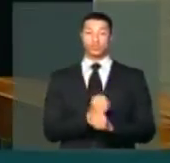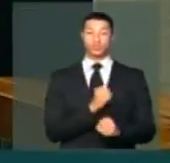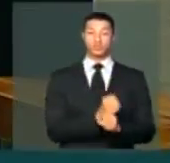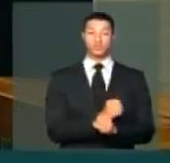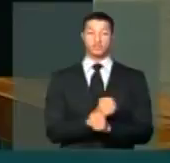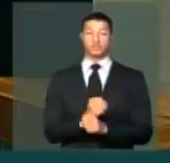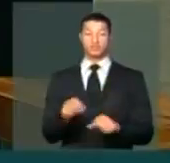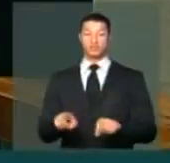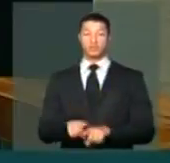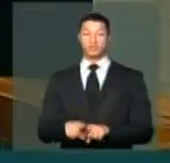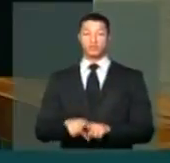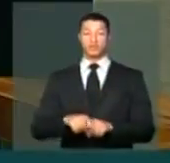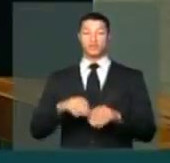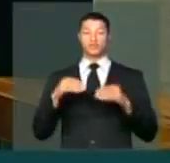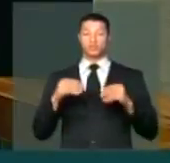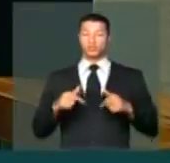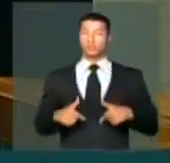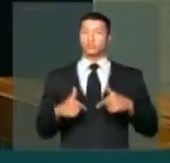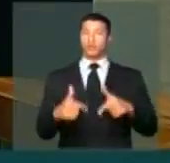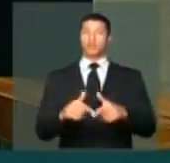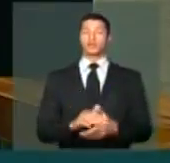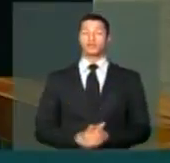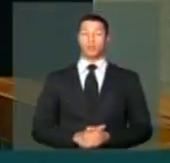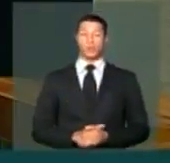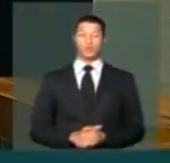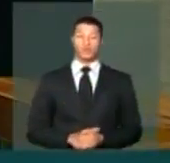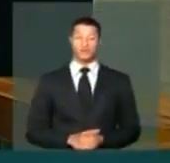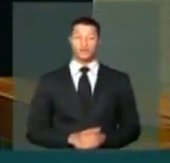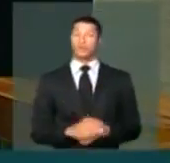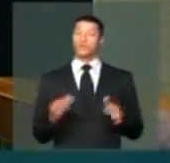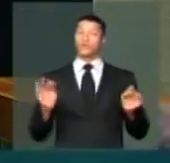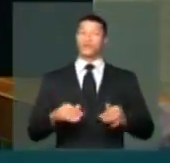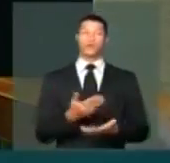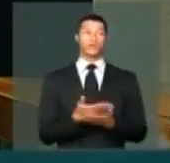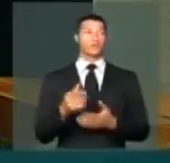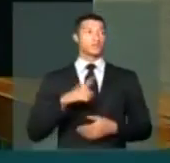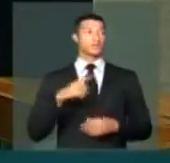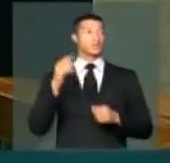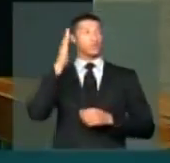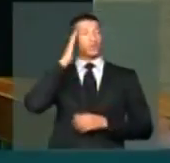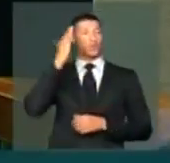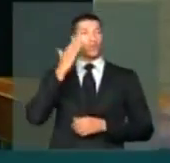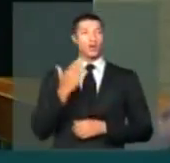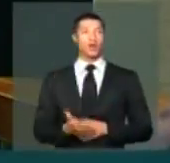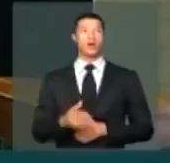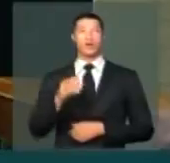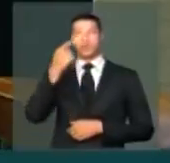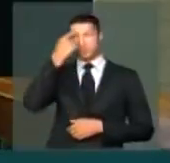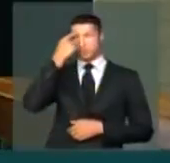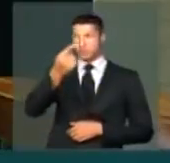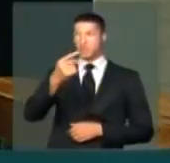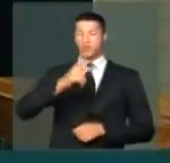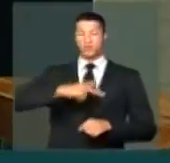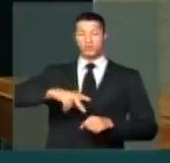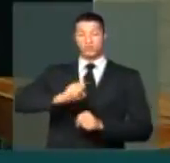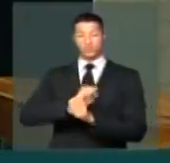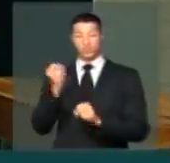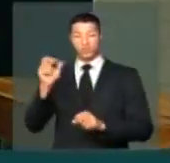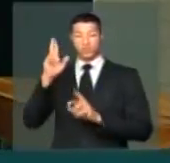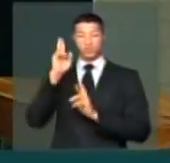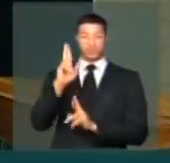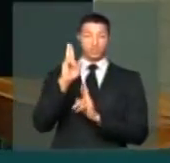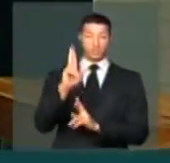Progressista e de muita qualidade afinal temos de honrar os ideais do nosso grande